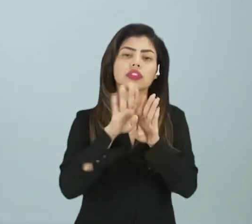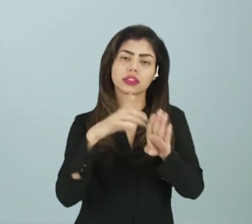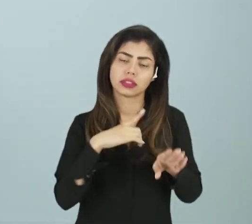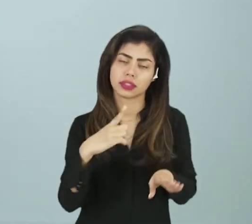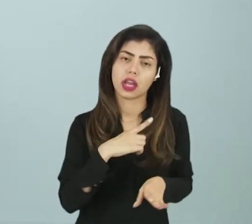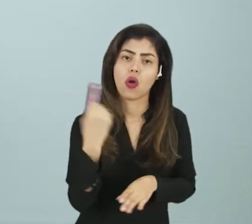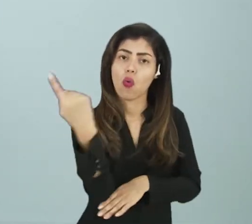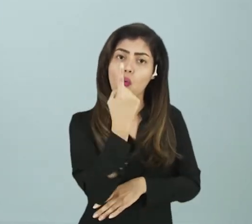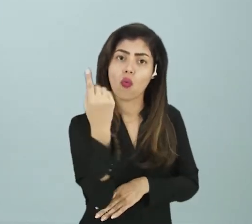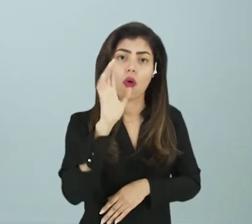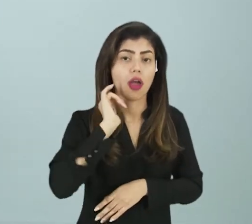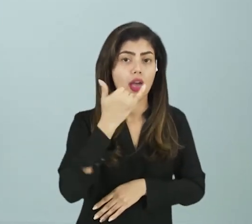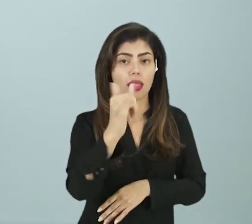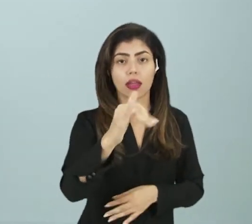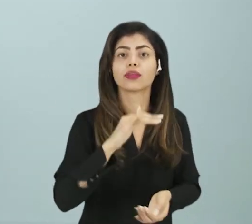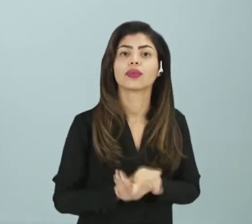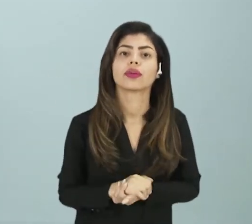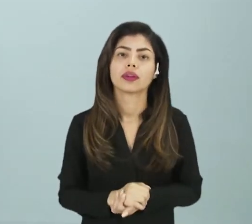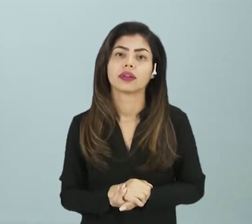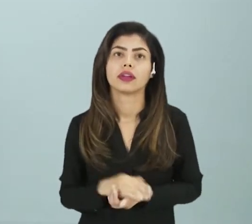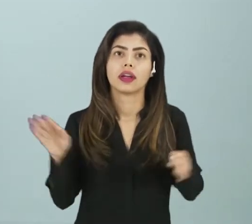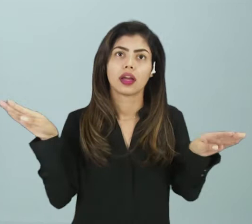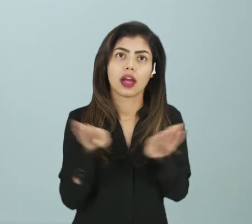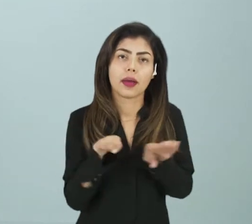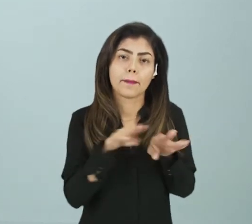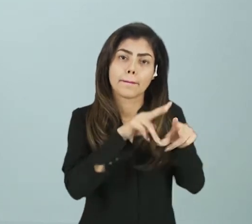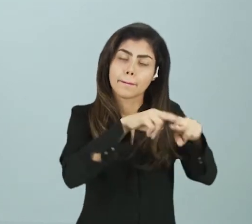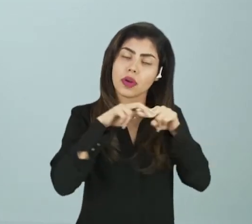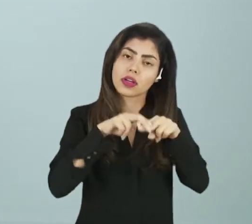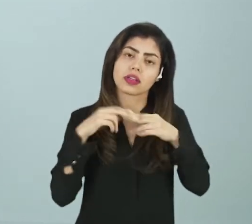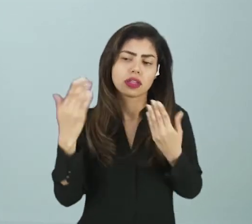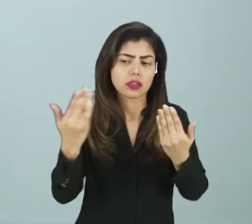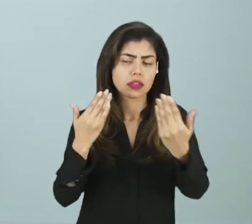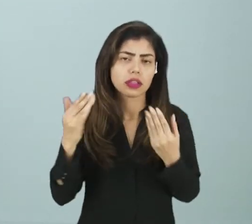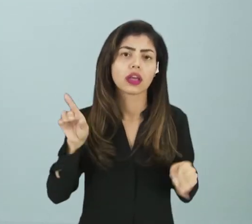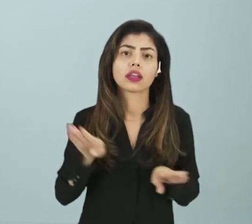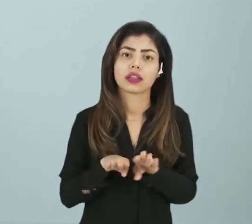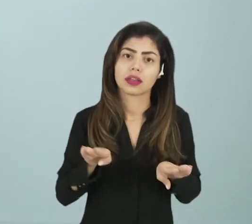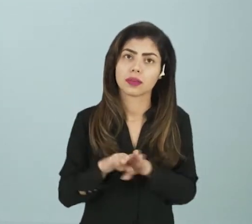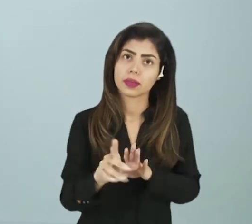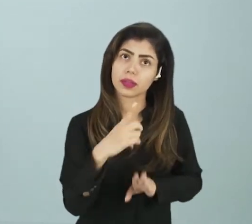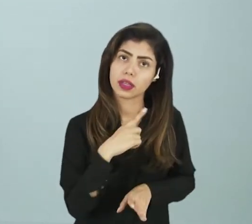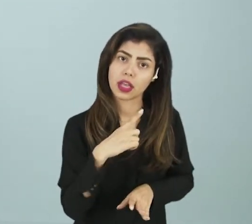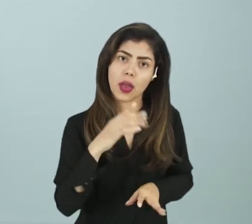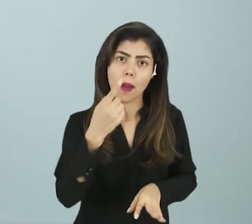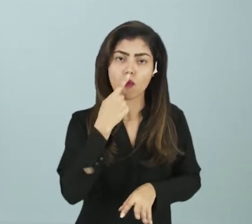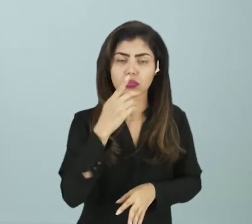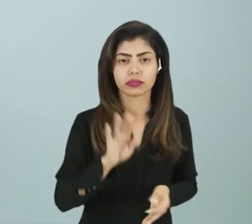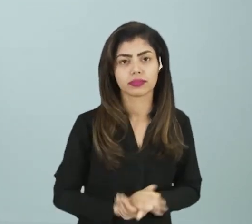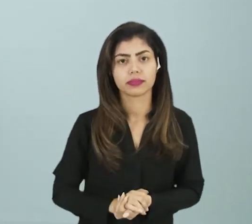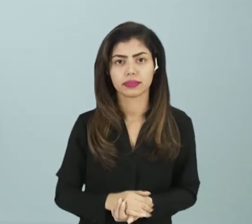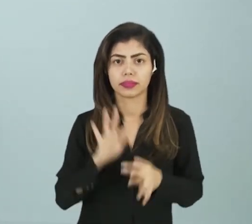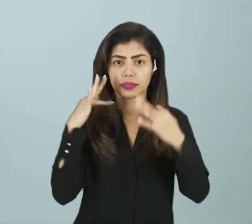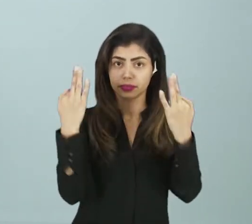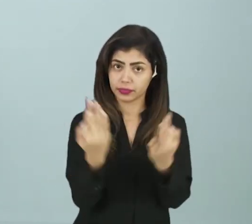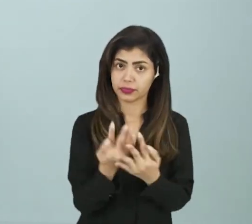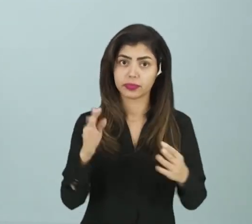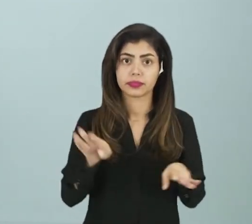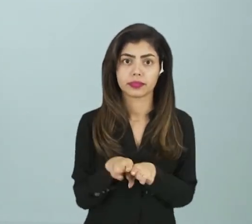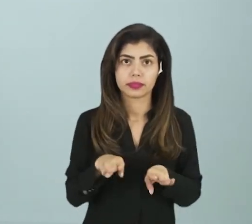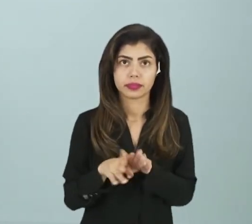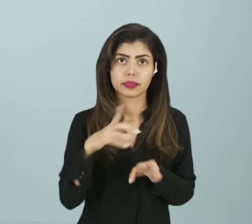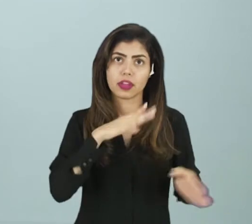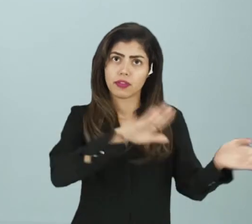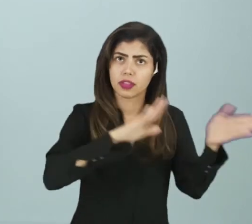possuem um elétrons na camada de valência por isso ele está se associou e ele fica próximo dessa família mas não significa que